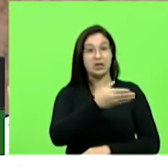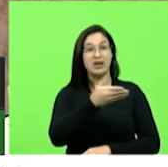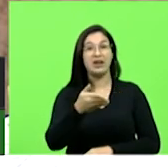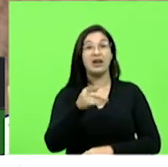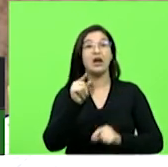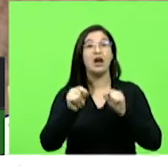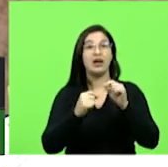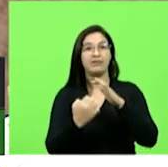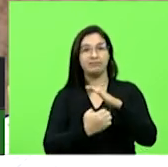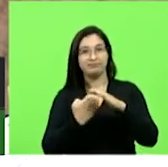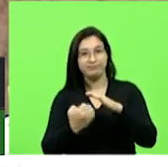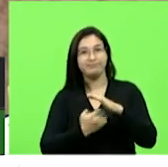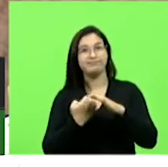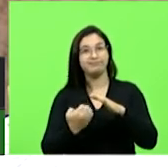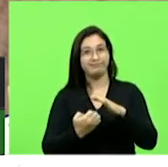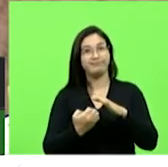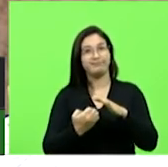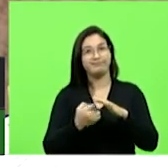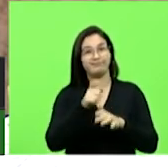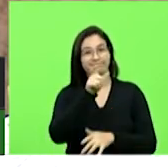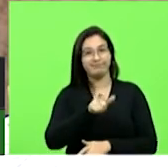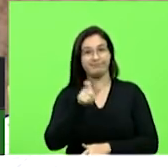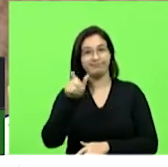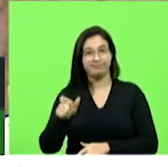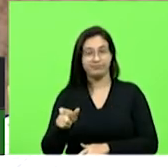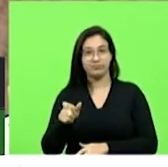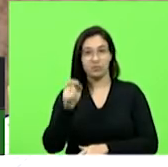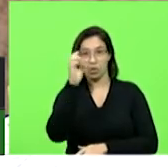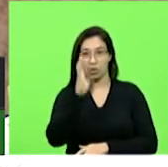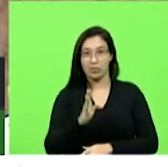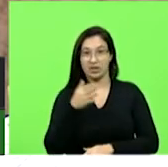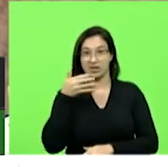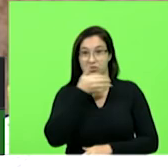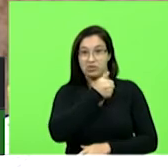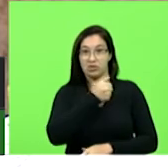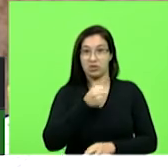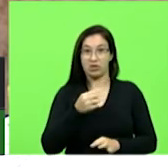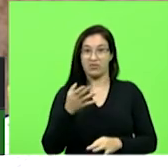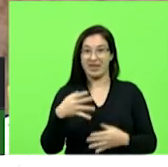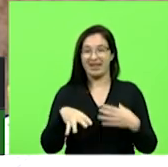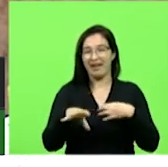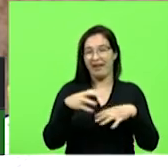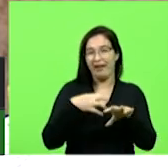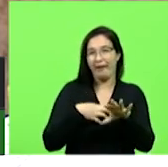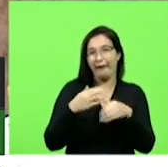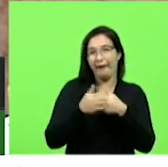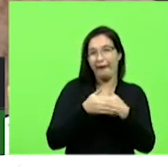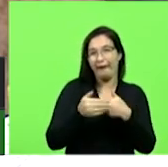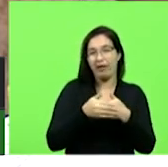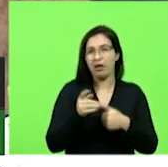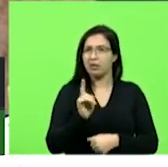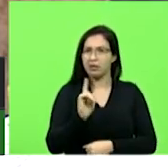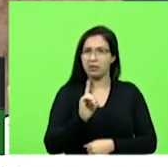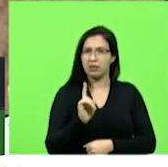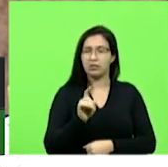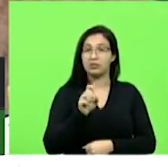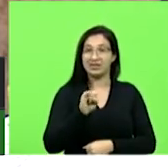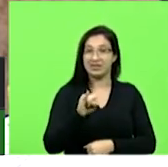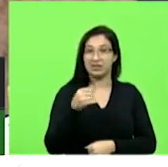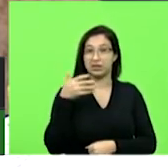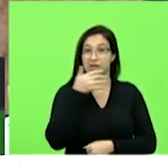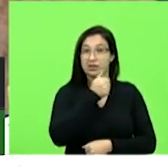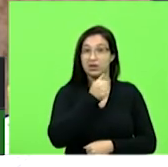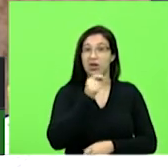empreendedores. E, senhores, o Brasil não será salvo pelos caridosos. Se nós formos salvos nesse país, será